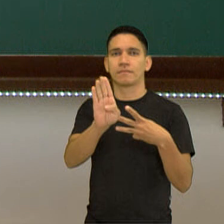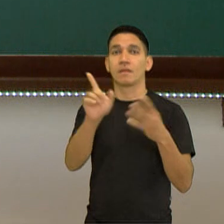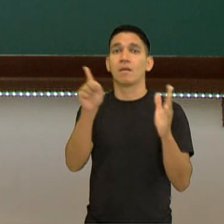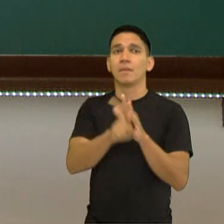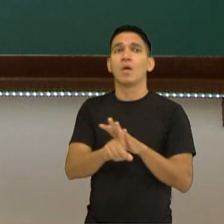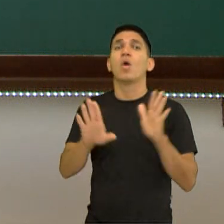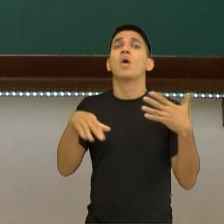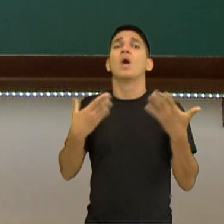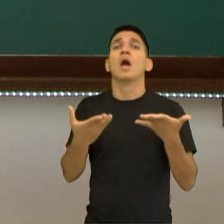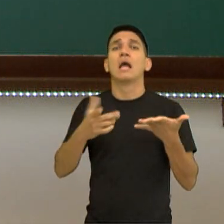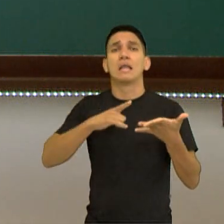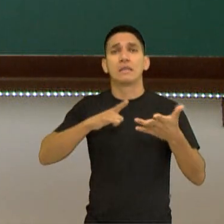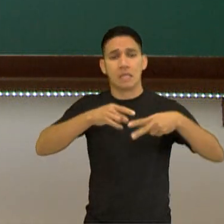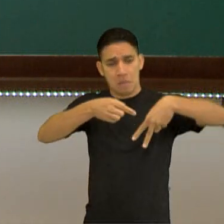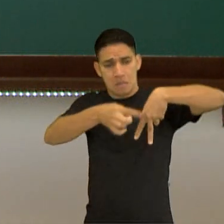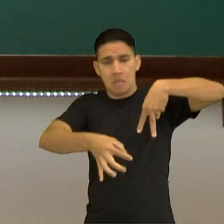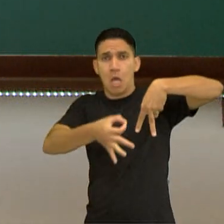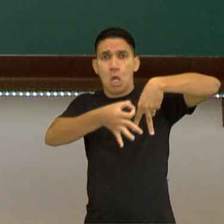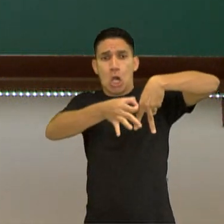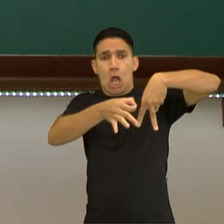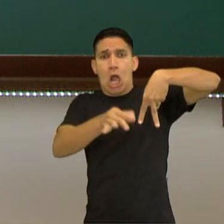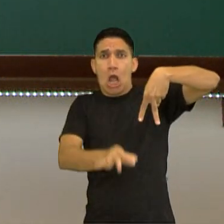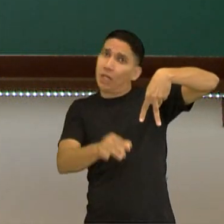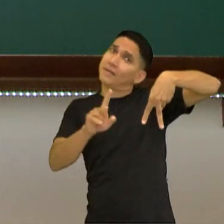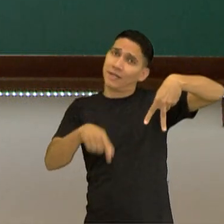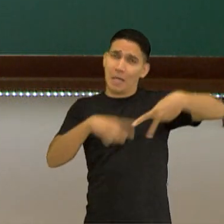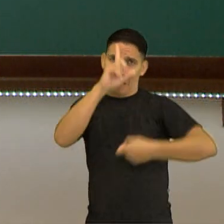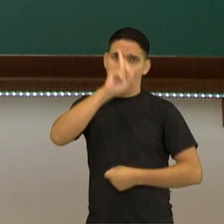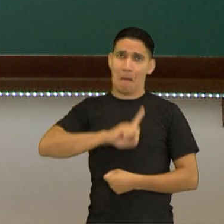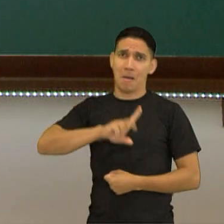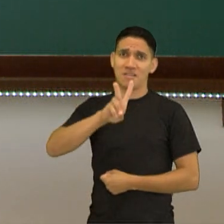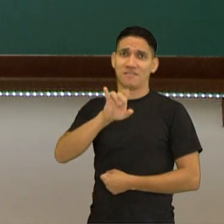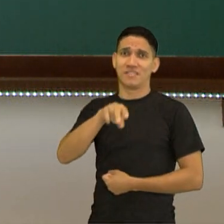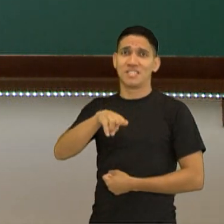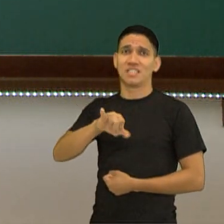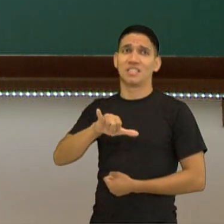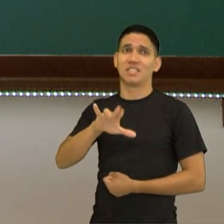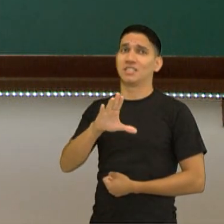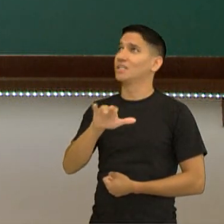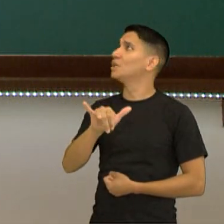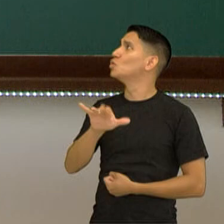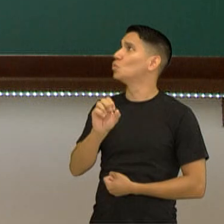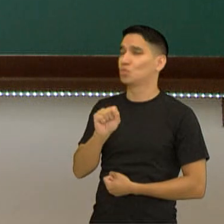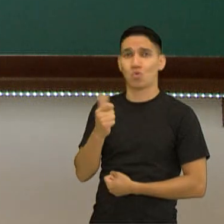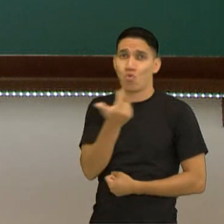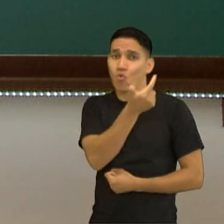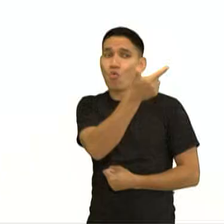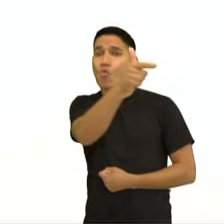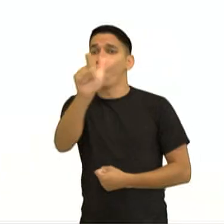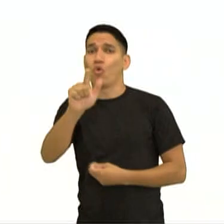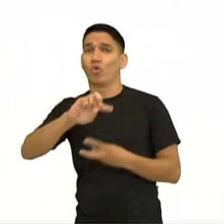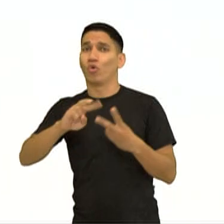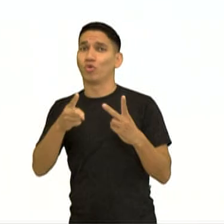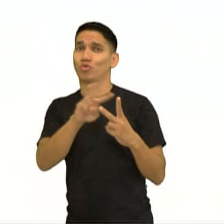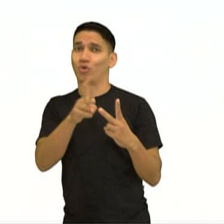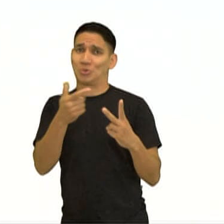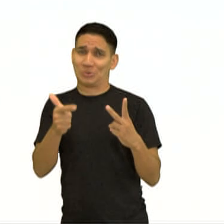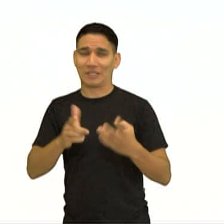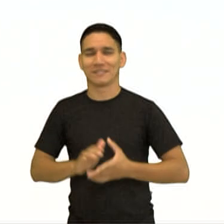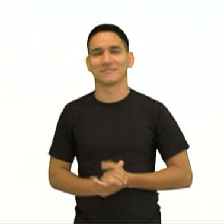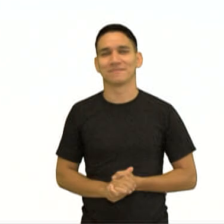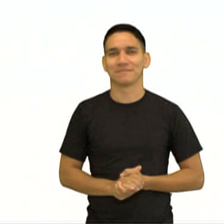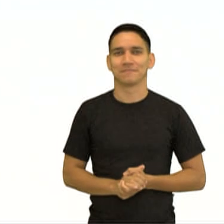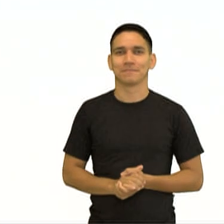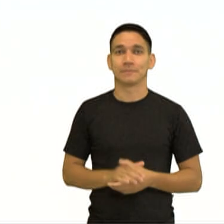as pernas mais compridas? Vinícius. Tá? Essa característica que ele tem, os outros não têm. 2. Who has